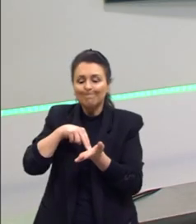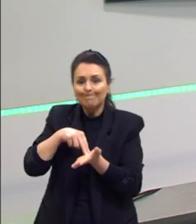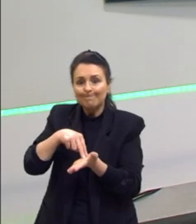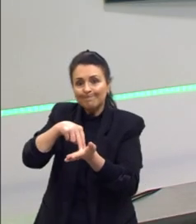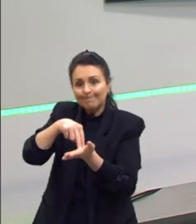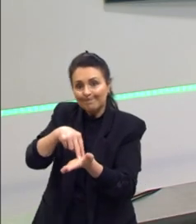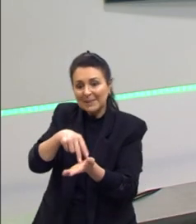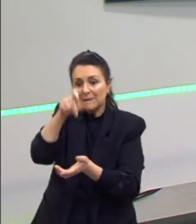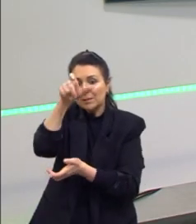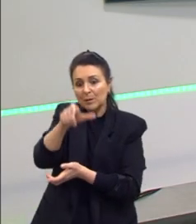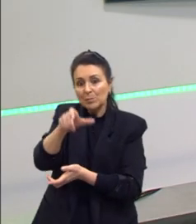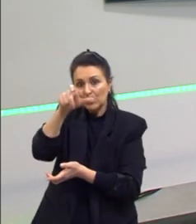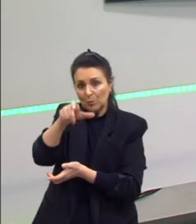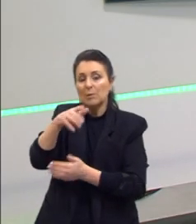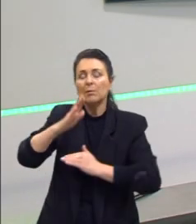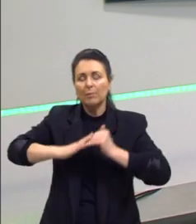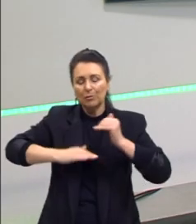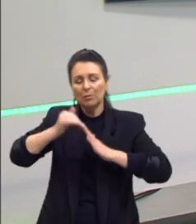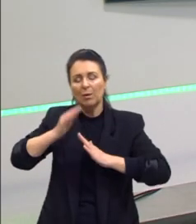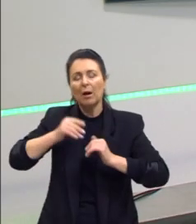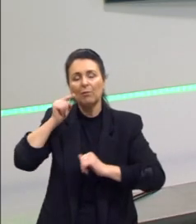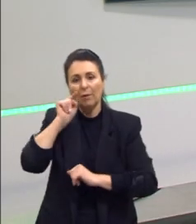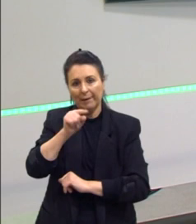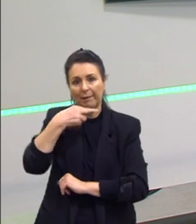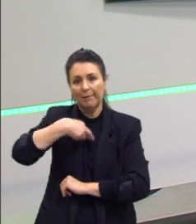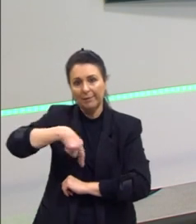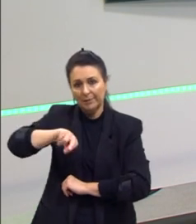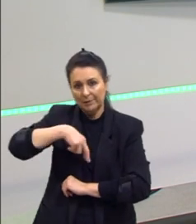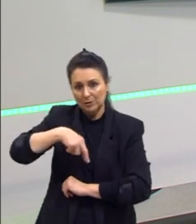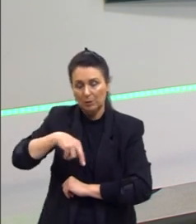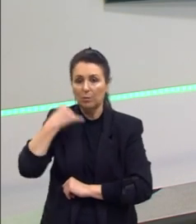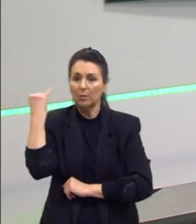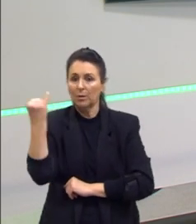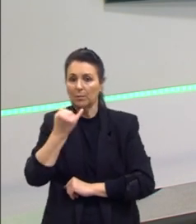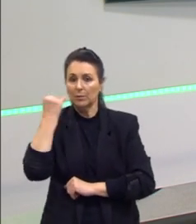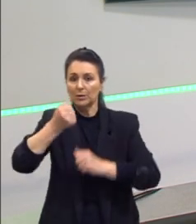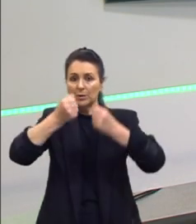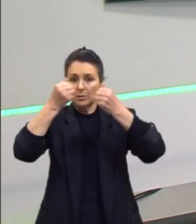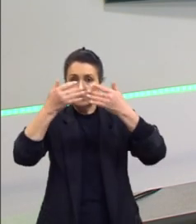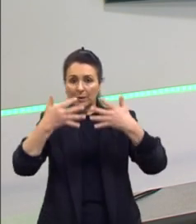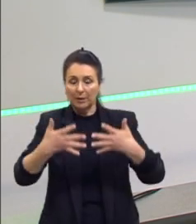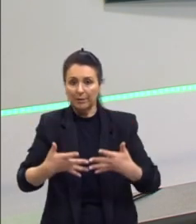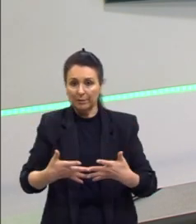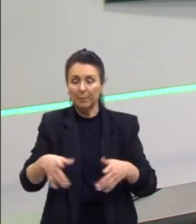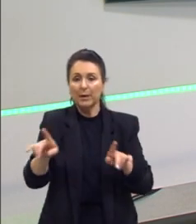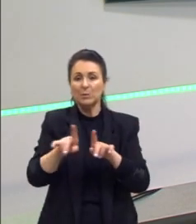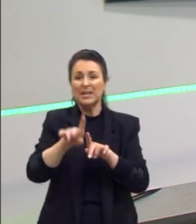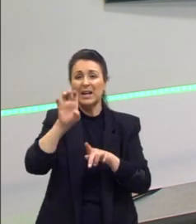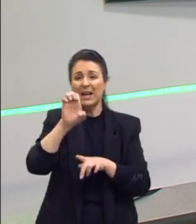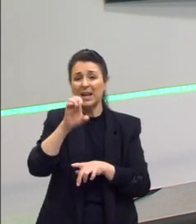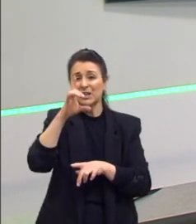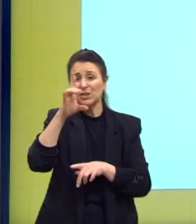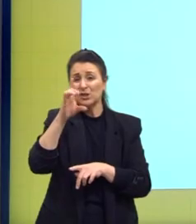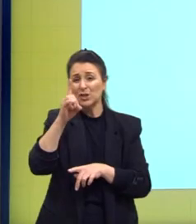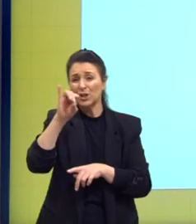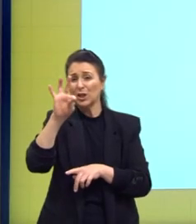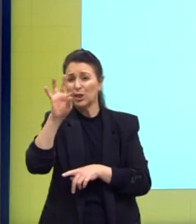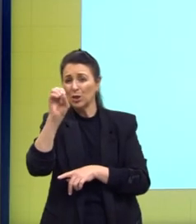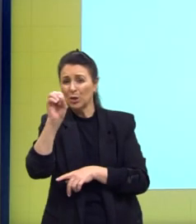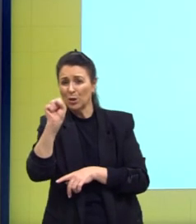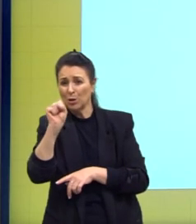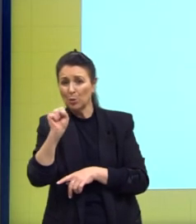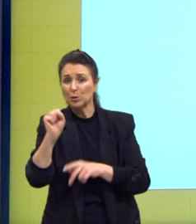das pessoas que praticavam elas Além disso né importante a gente falar daqueles éditos papais né das leis da Igreja